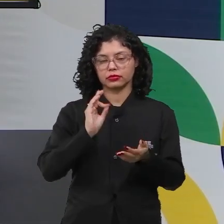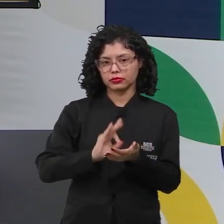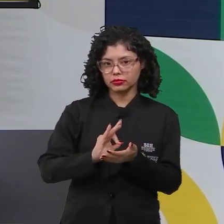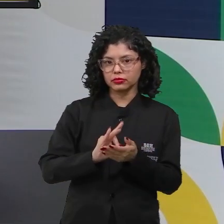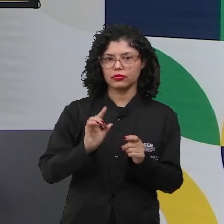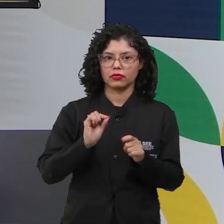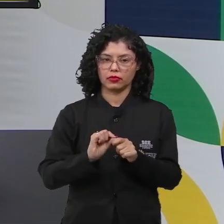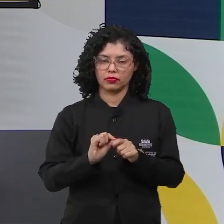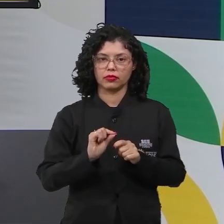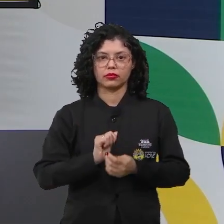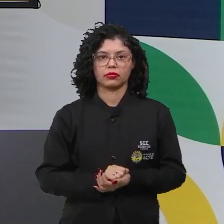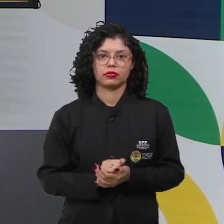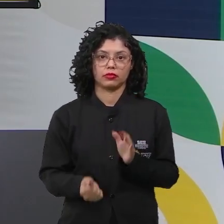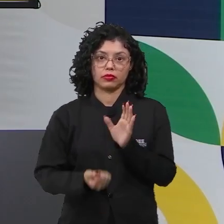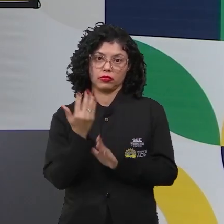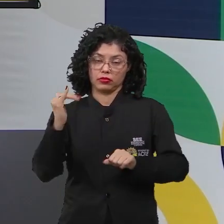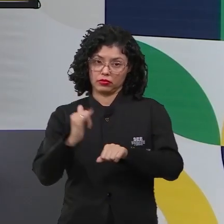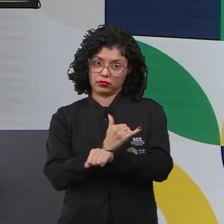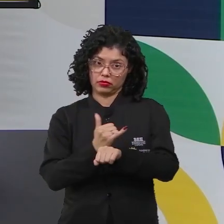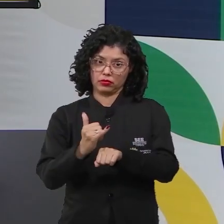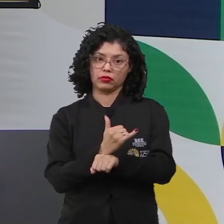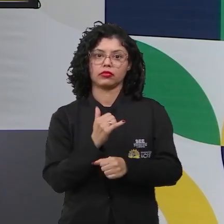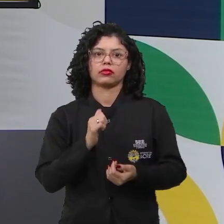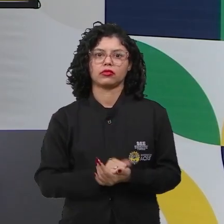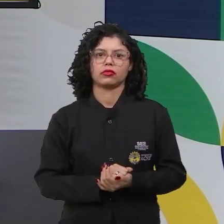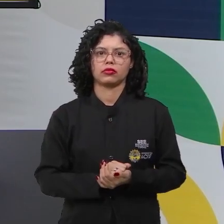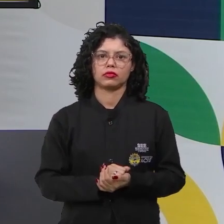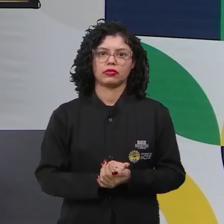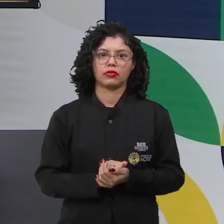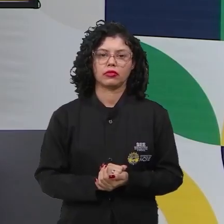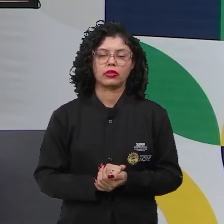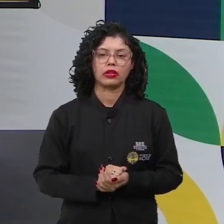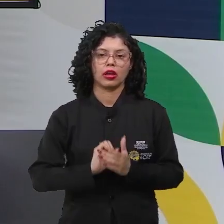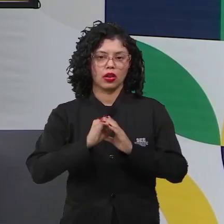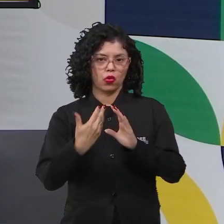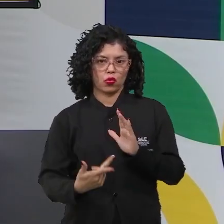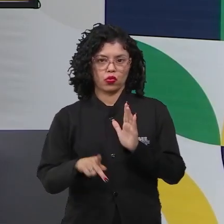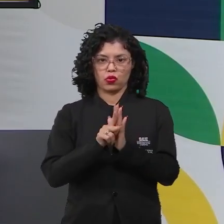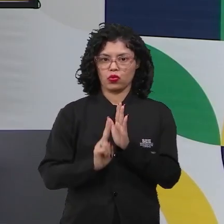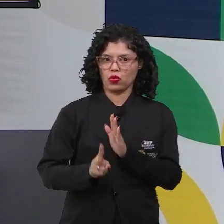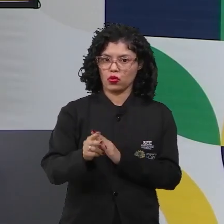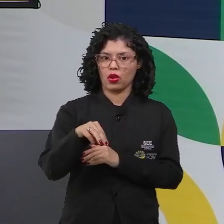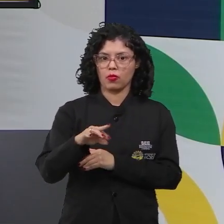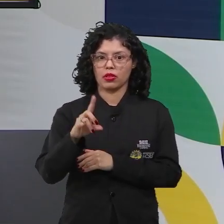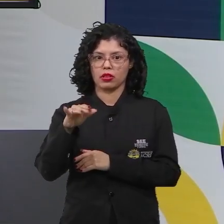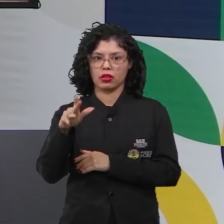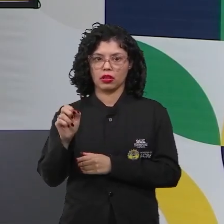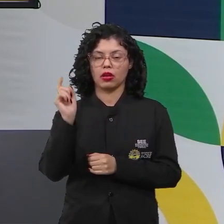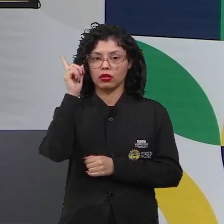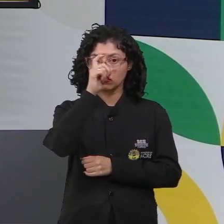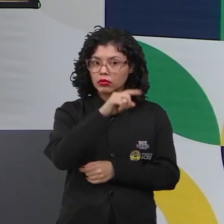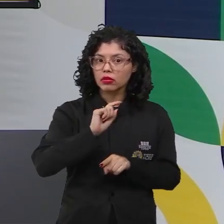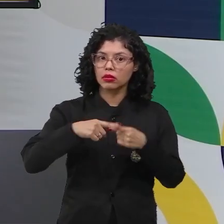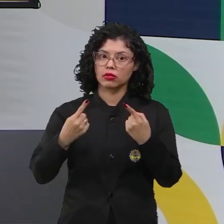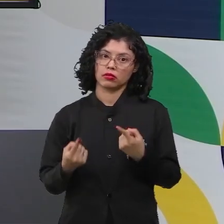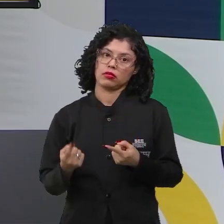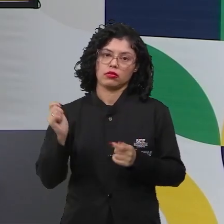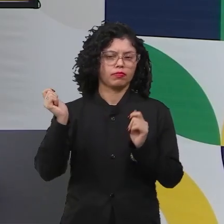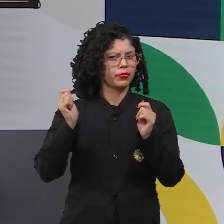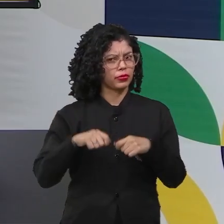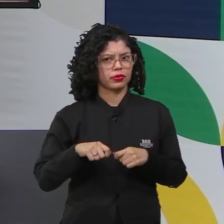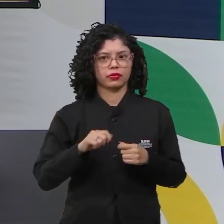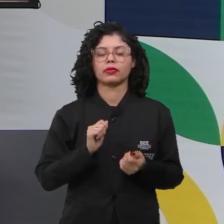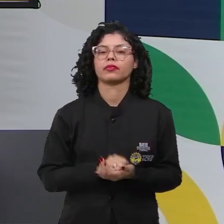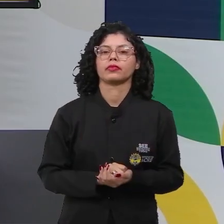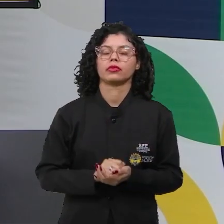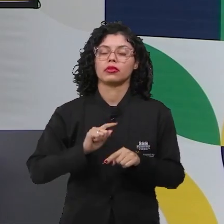do movimento. Criar estratégias sem descaracterizar a modalidade é difícil, mas não impossível. É